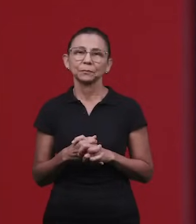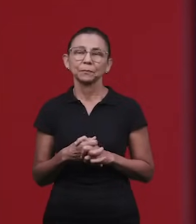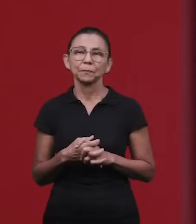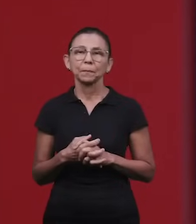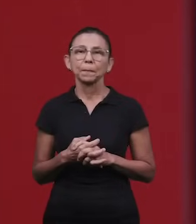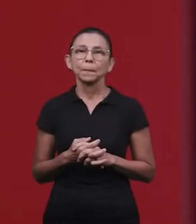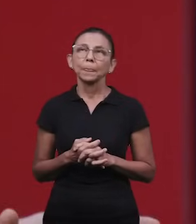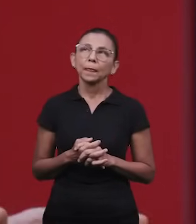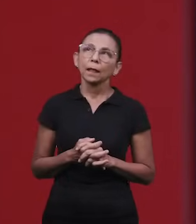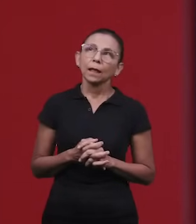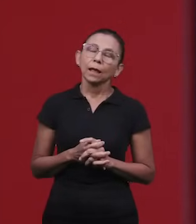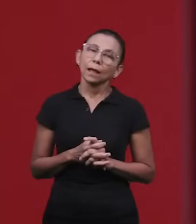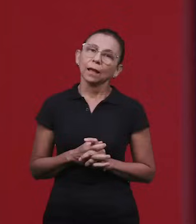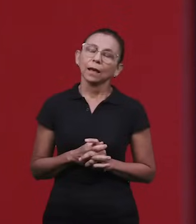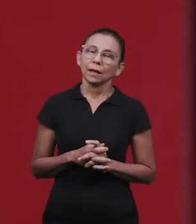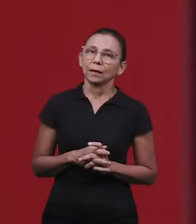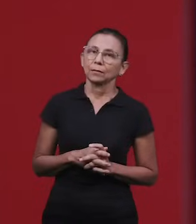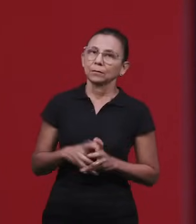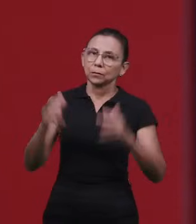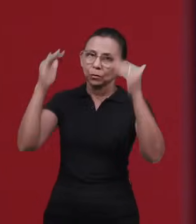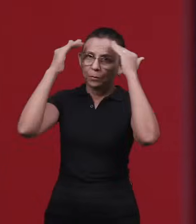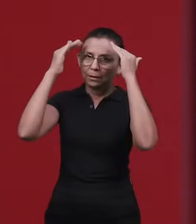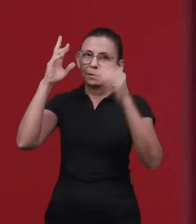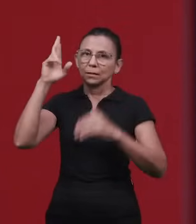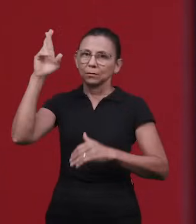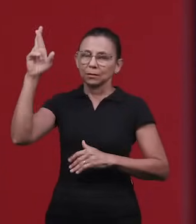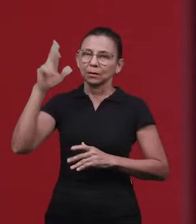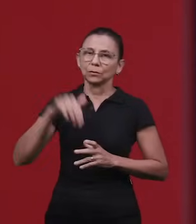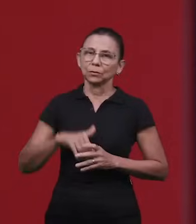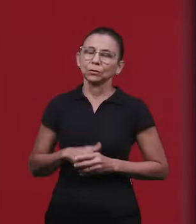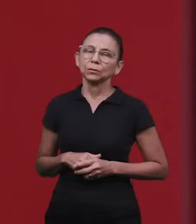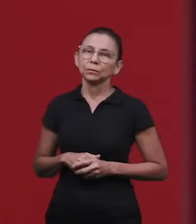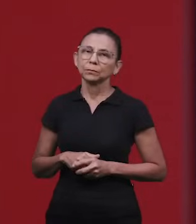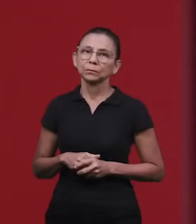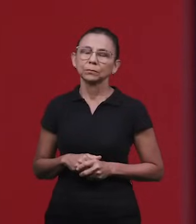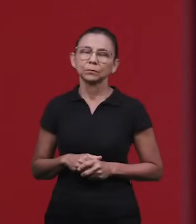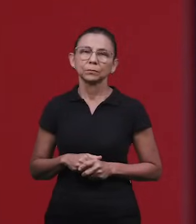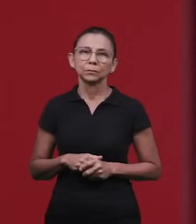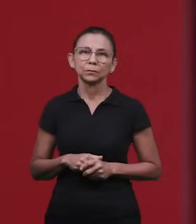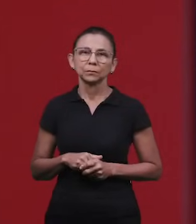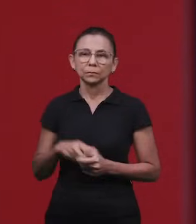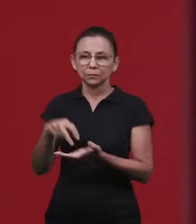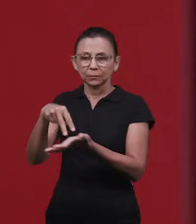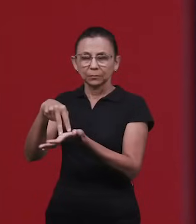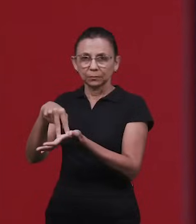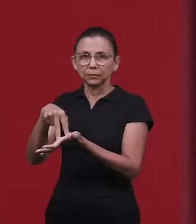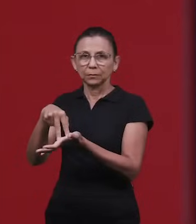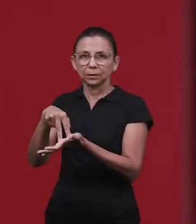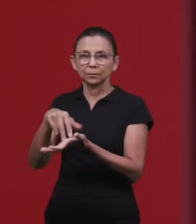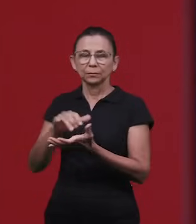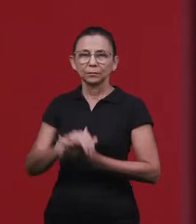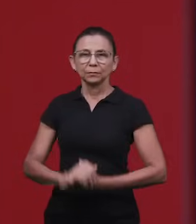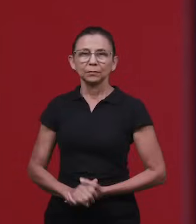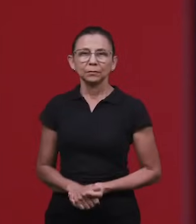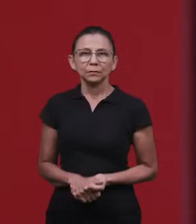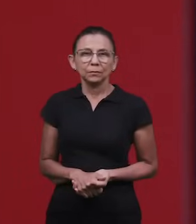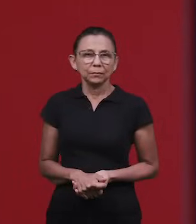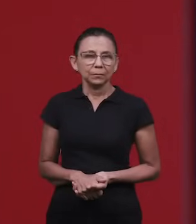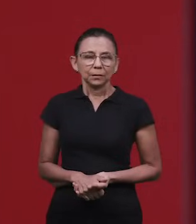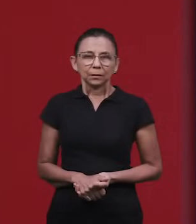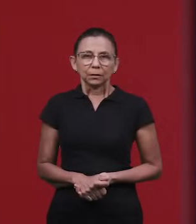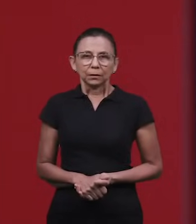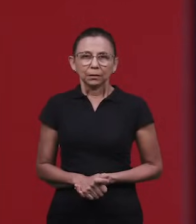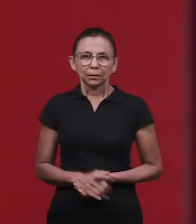O risco é deixar o Senhor, mas mantendo a vida definida no Senhor, a chance de erro